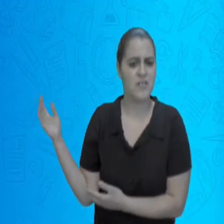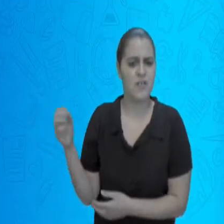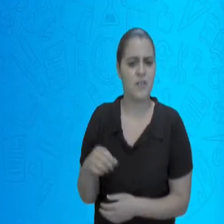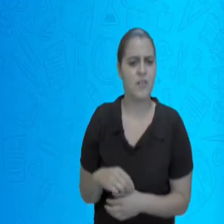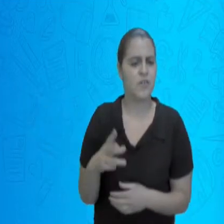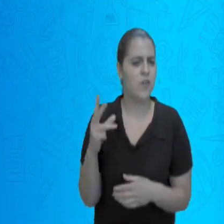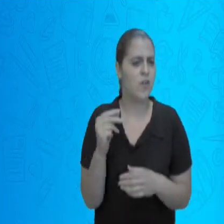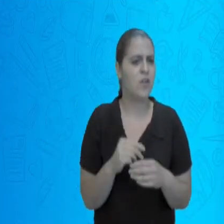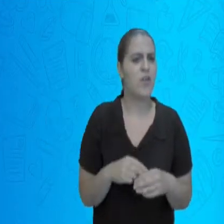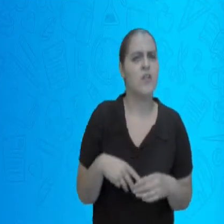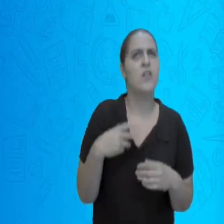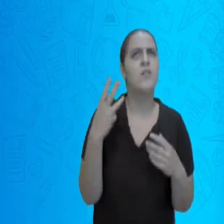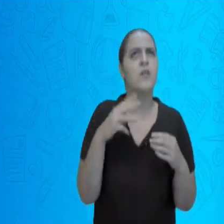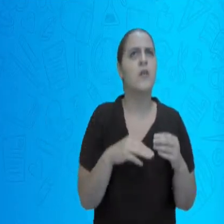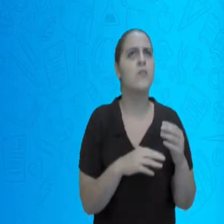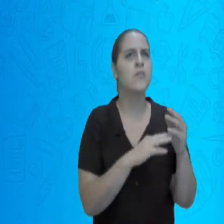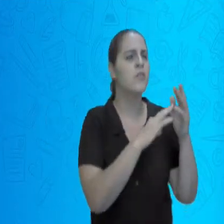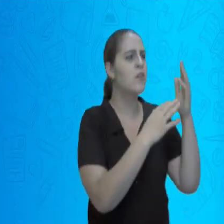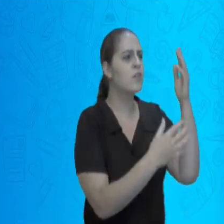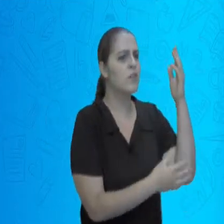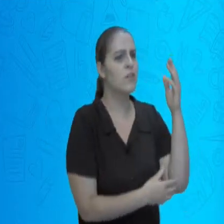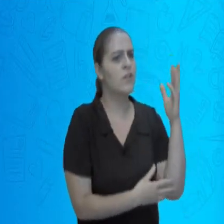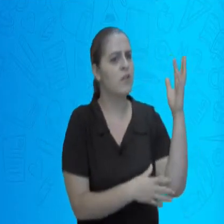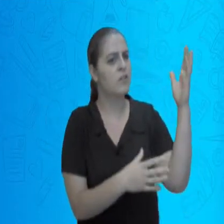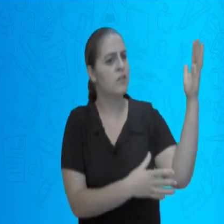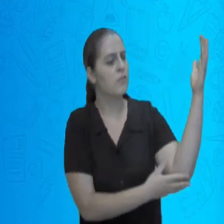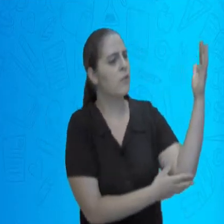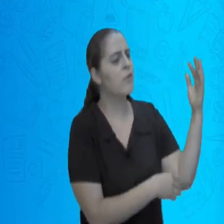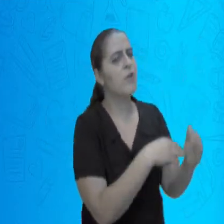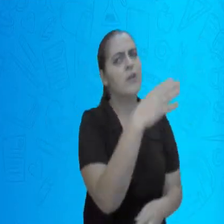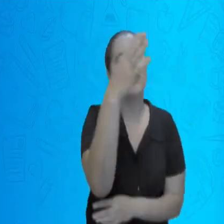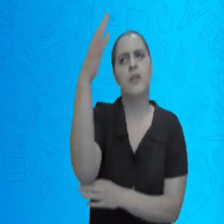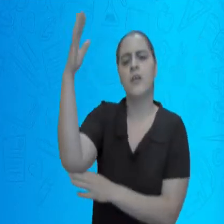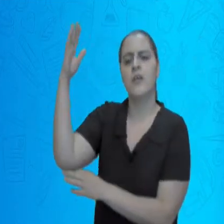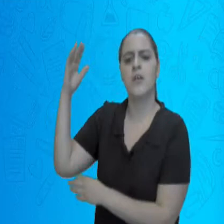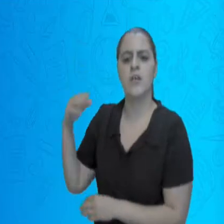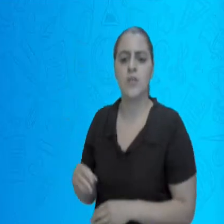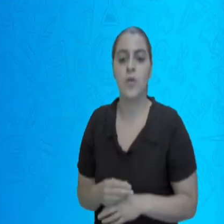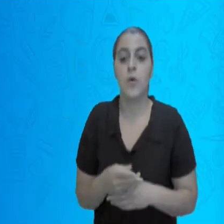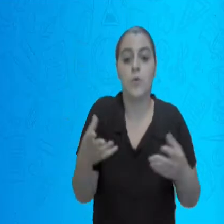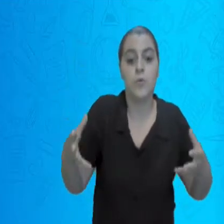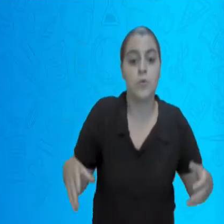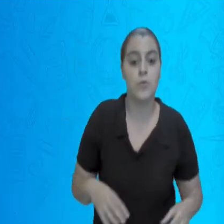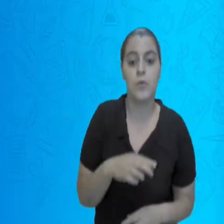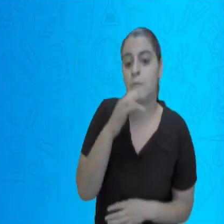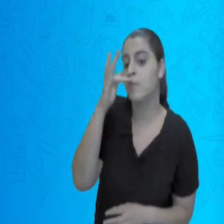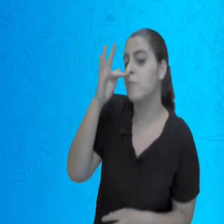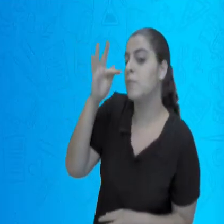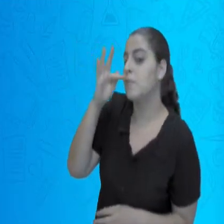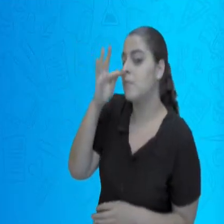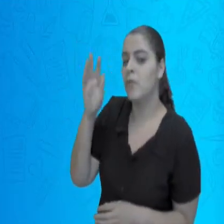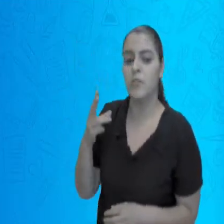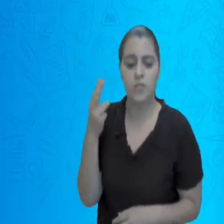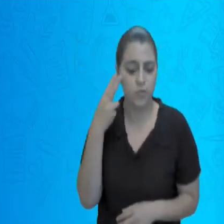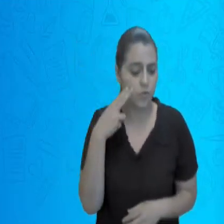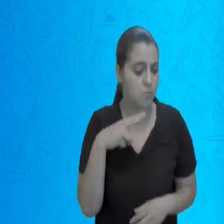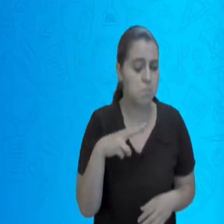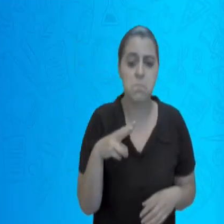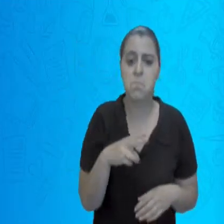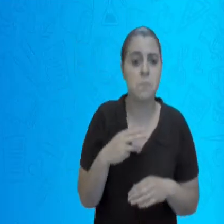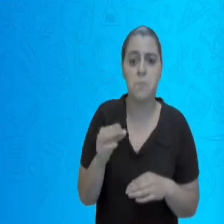ele estiver lá no meio da floresta ou no meio do jardim da nossa casa, muitas vezes a gente nem vai